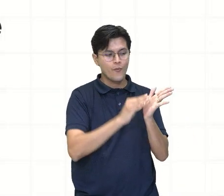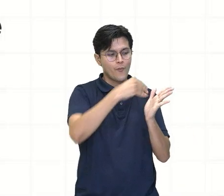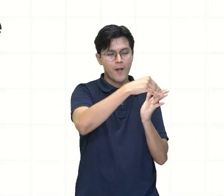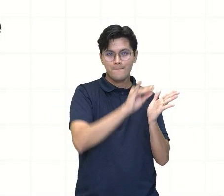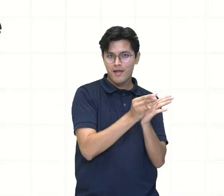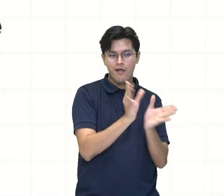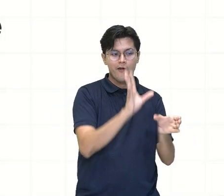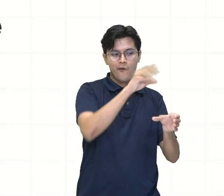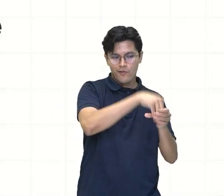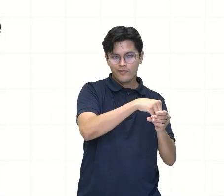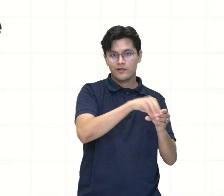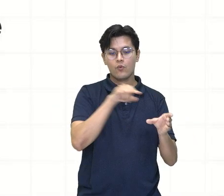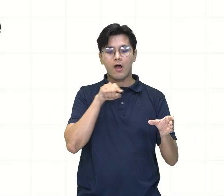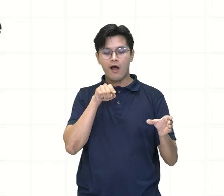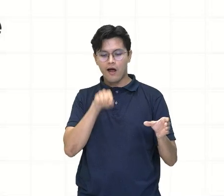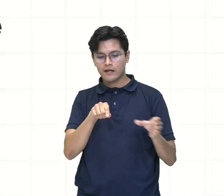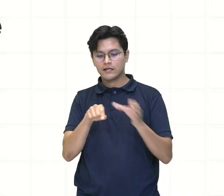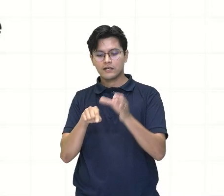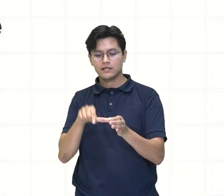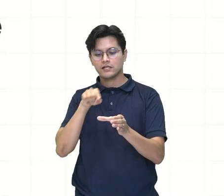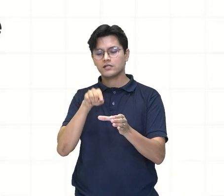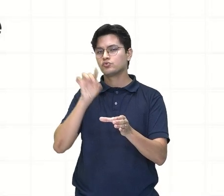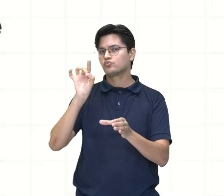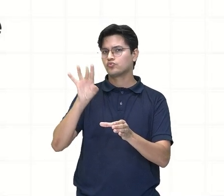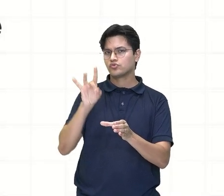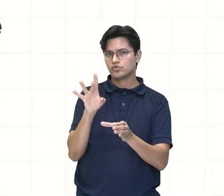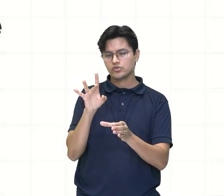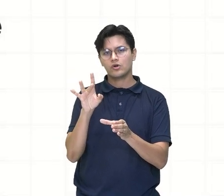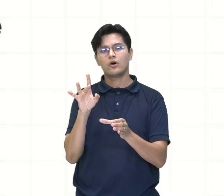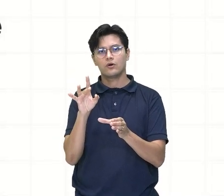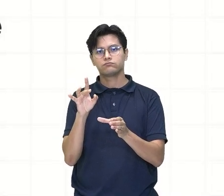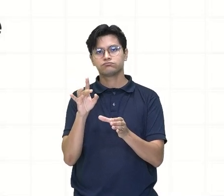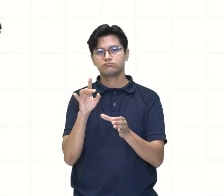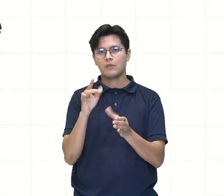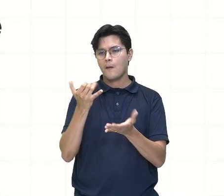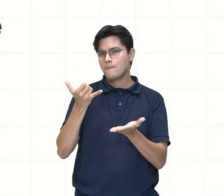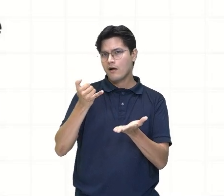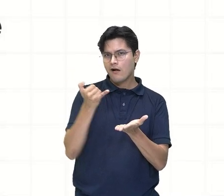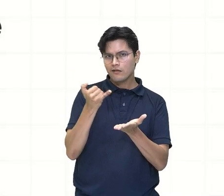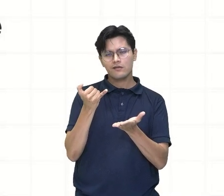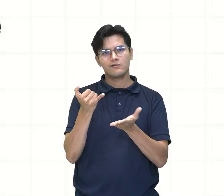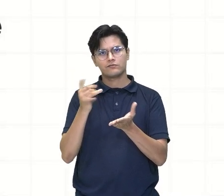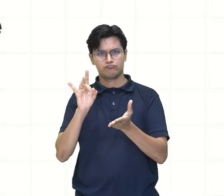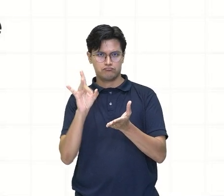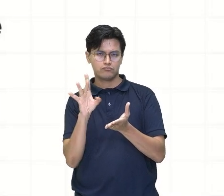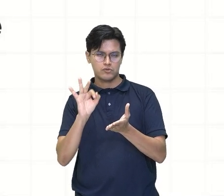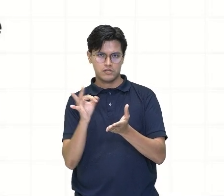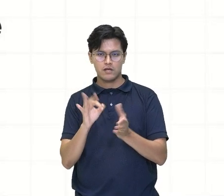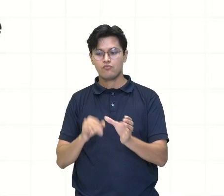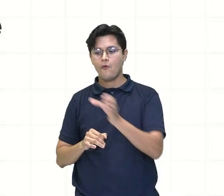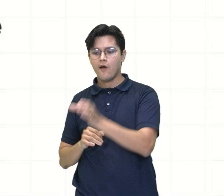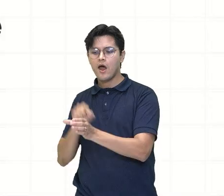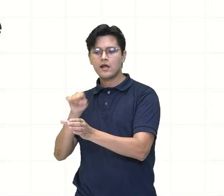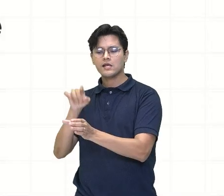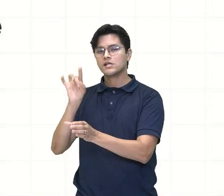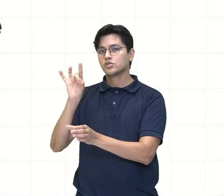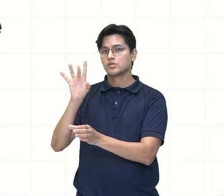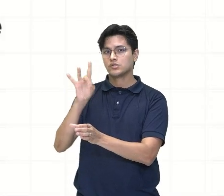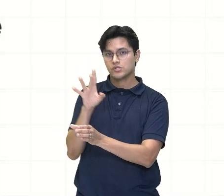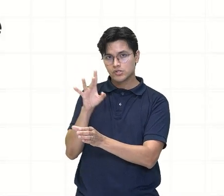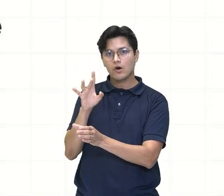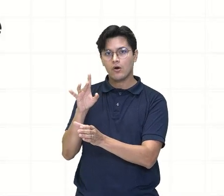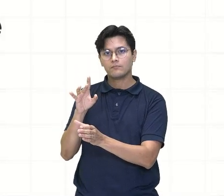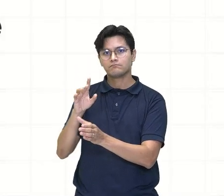bom? Ou se é um pacotinho de marcador de texto, só pode ter marcador de texto. Tá